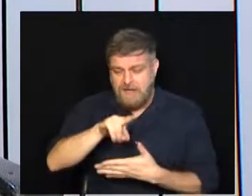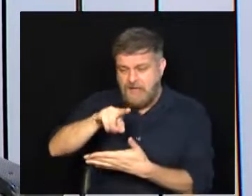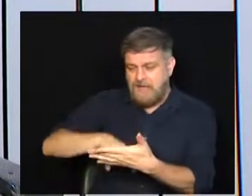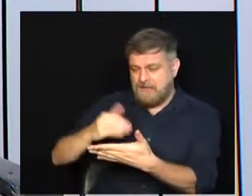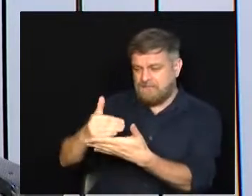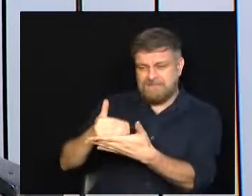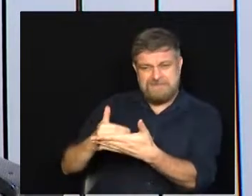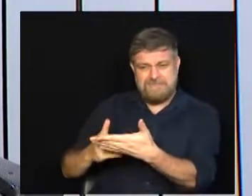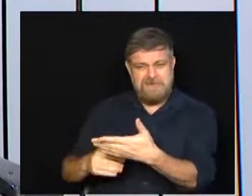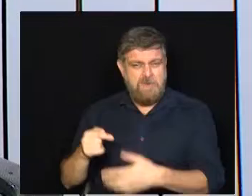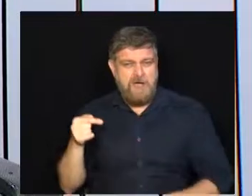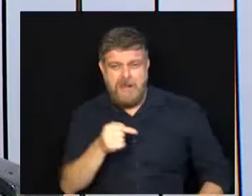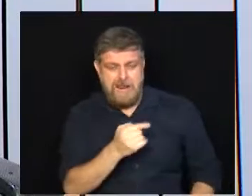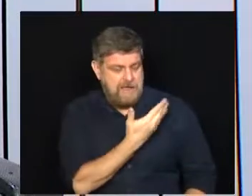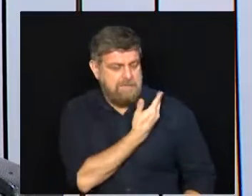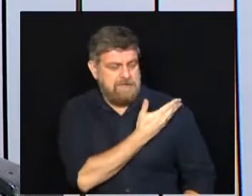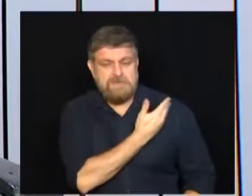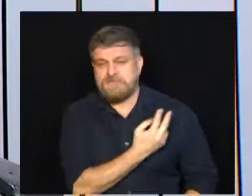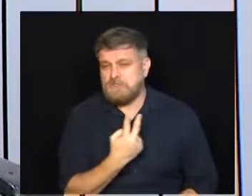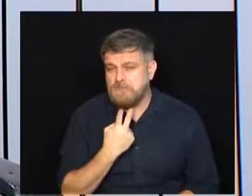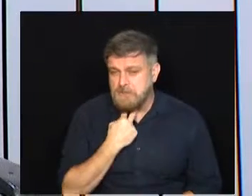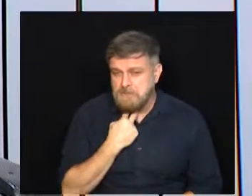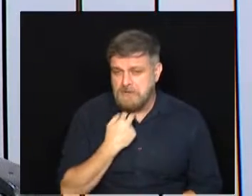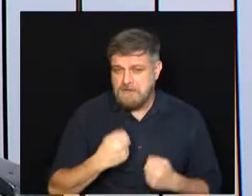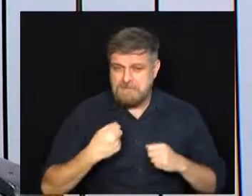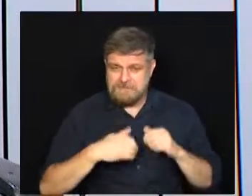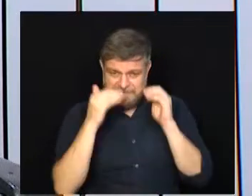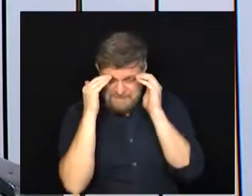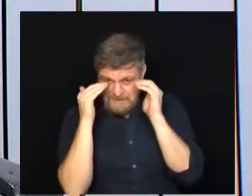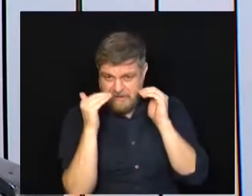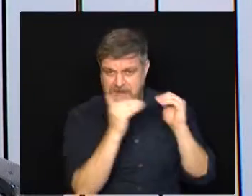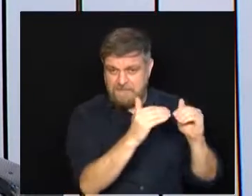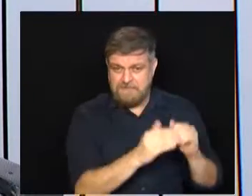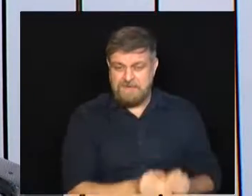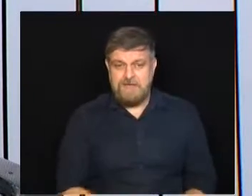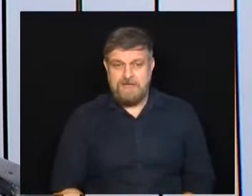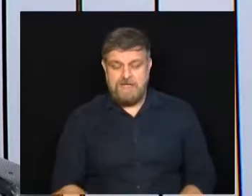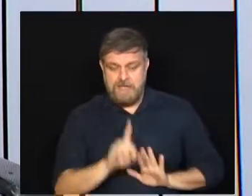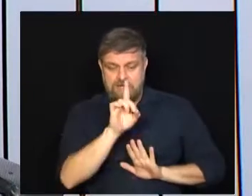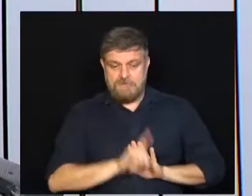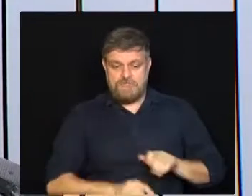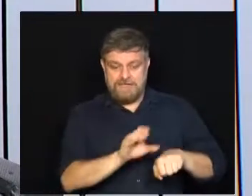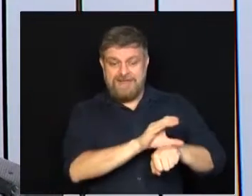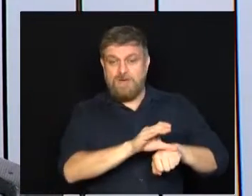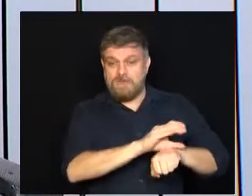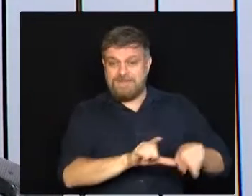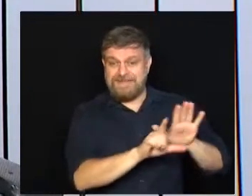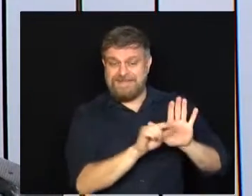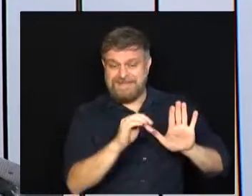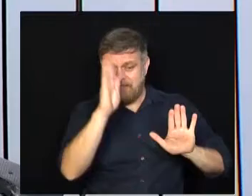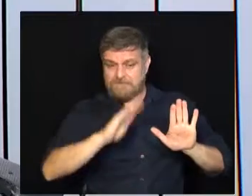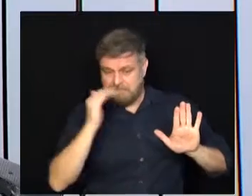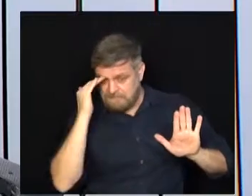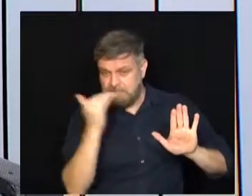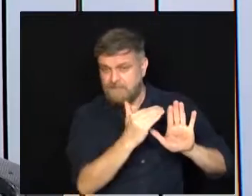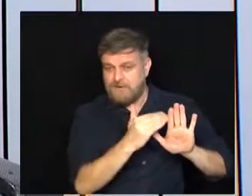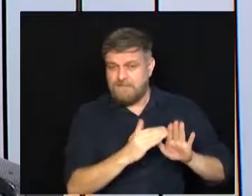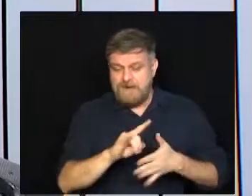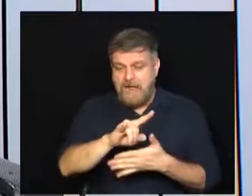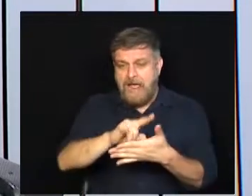dizendo que não se pode ter preconceito, que deveria respeitar direitos constitucionais. Mas ao longo da moção ela